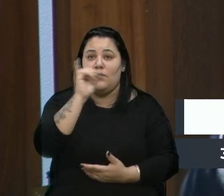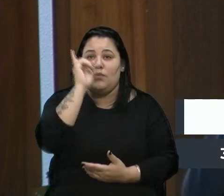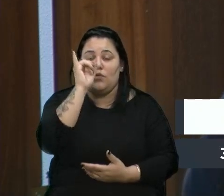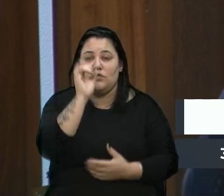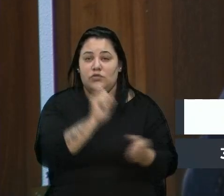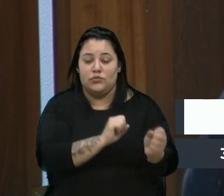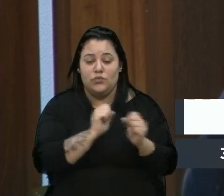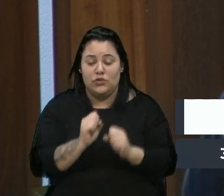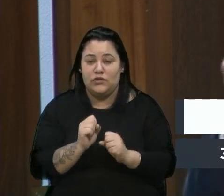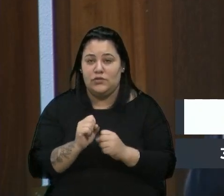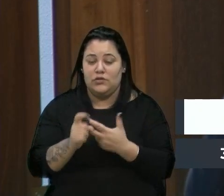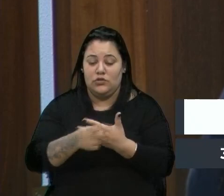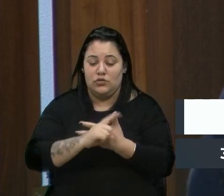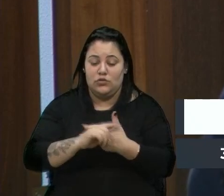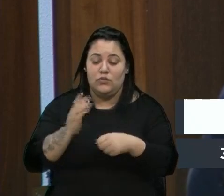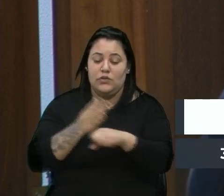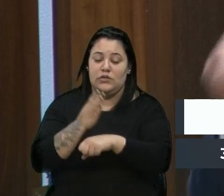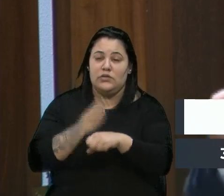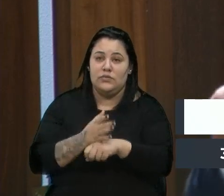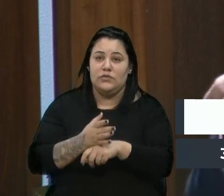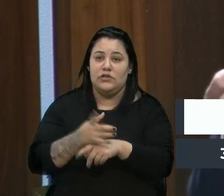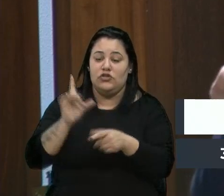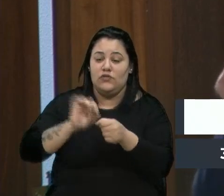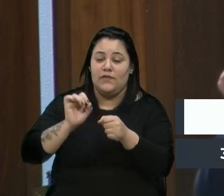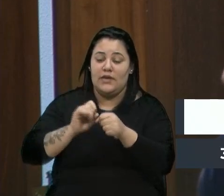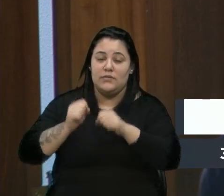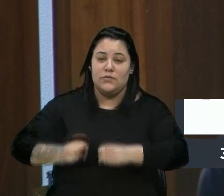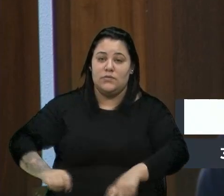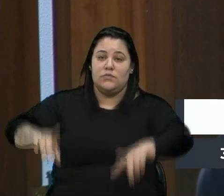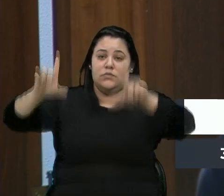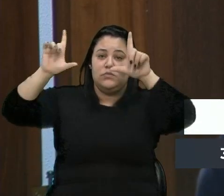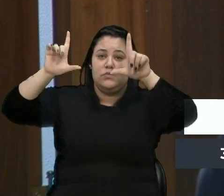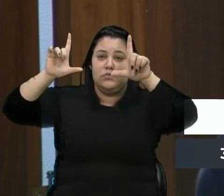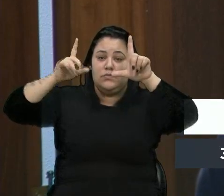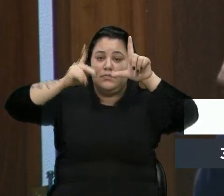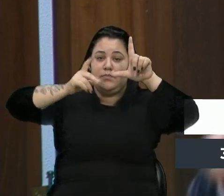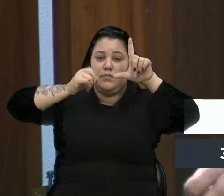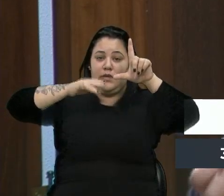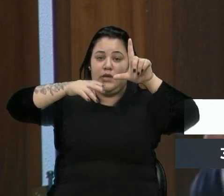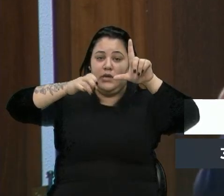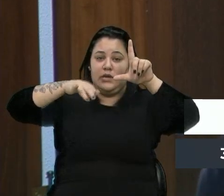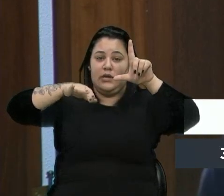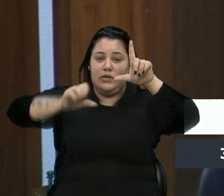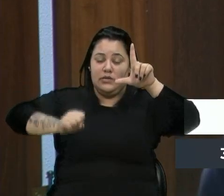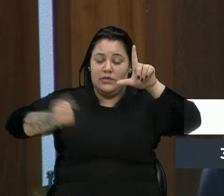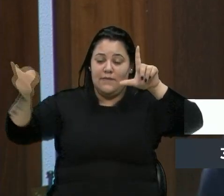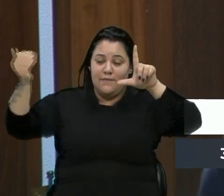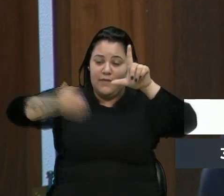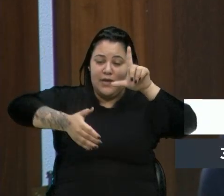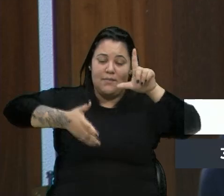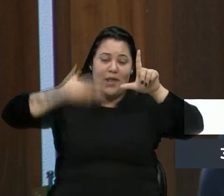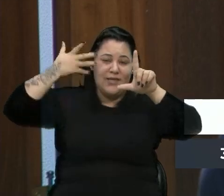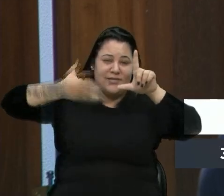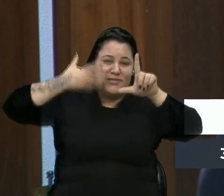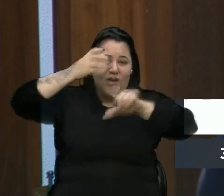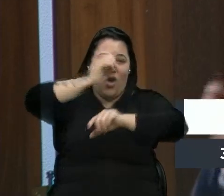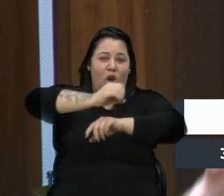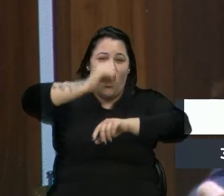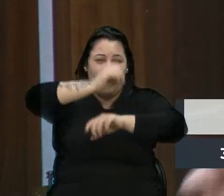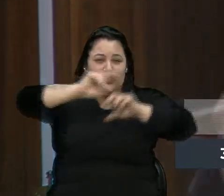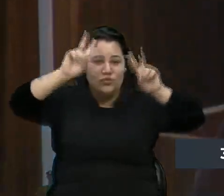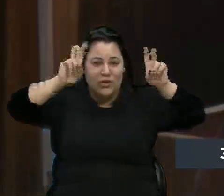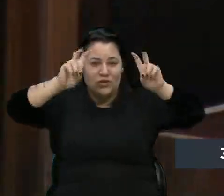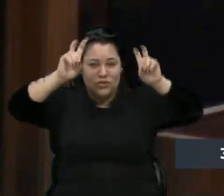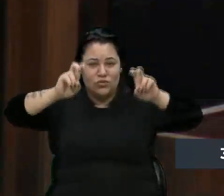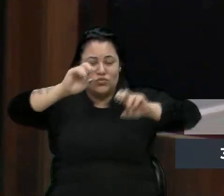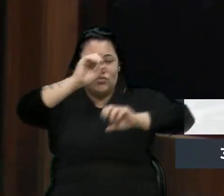Executivo participe quando a gente faz painéis. Vem palestrantes muito bons, são assuntos inerentes a ajudar Caxias,